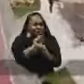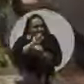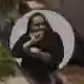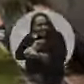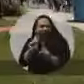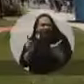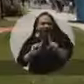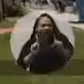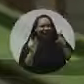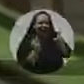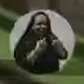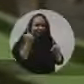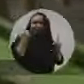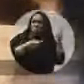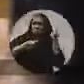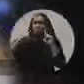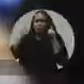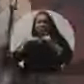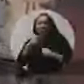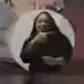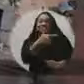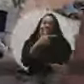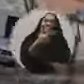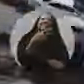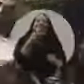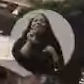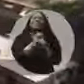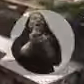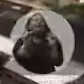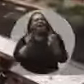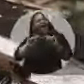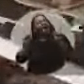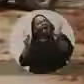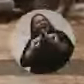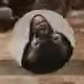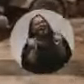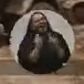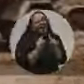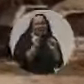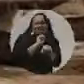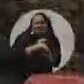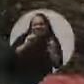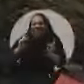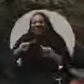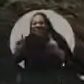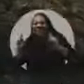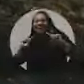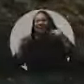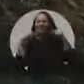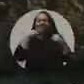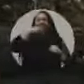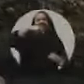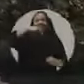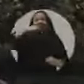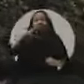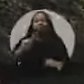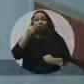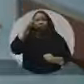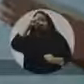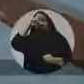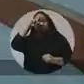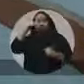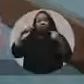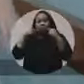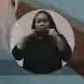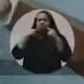Tá dando certo, não para não. É 25, não para não. Não para não, não para não. Neto fez o primeiro hospital. Bruno vai fazer